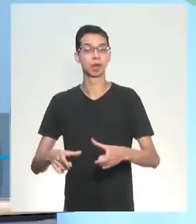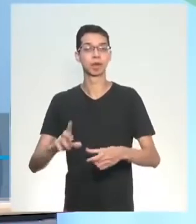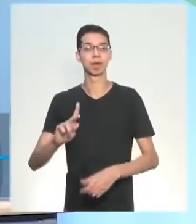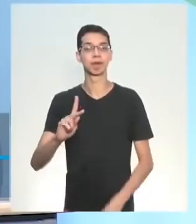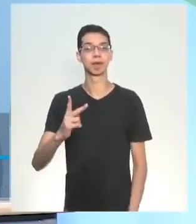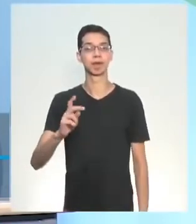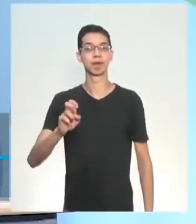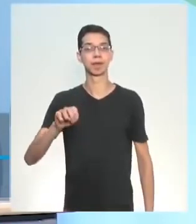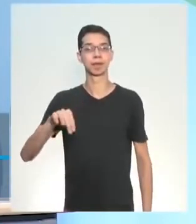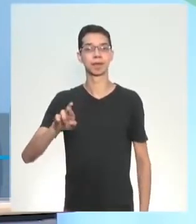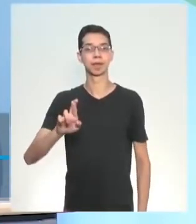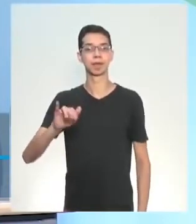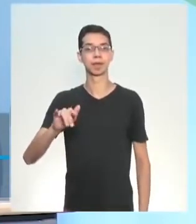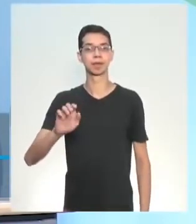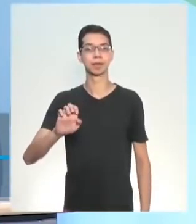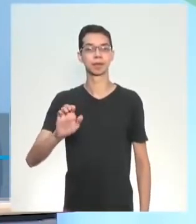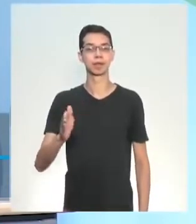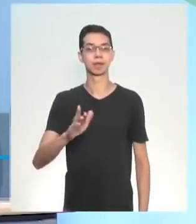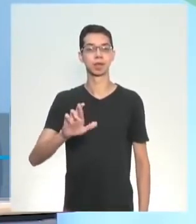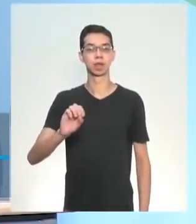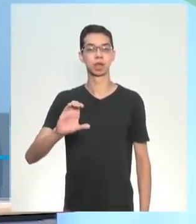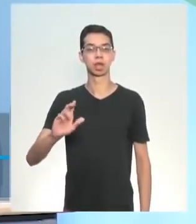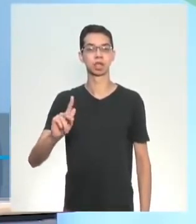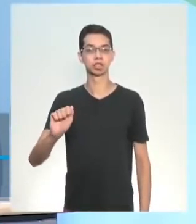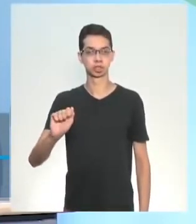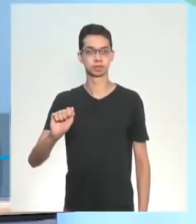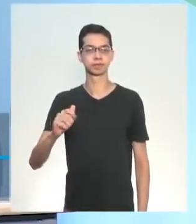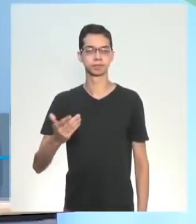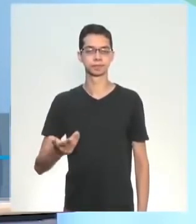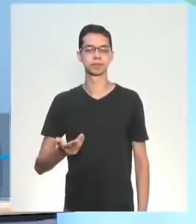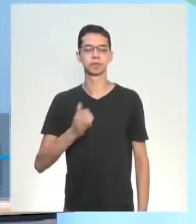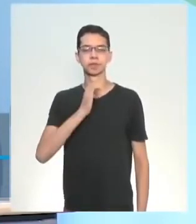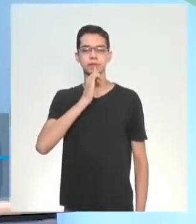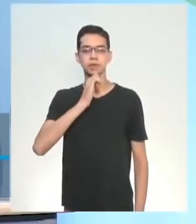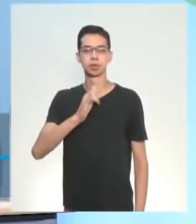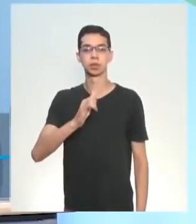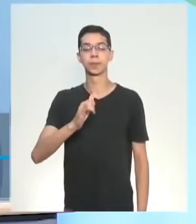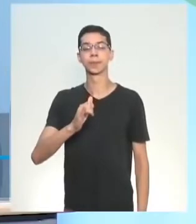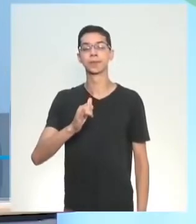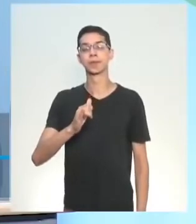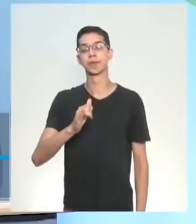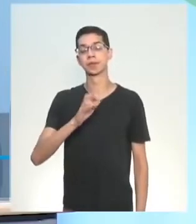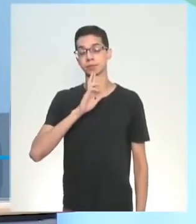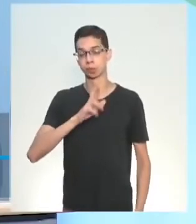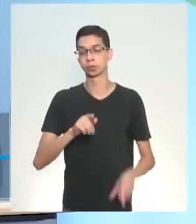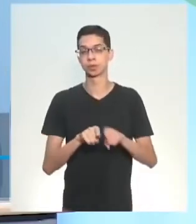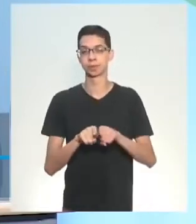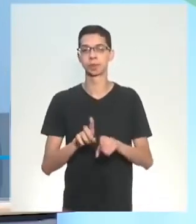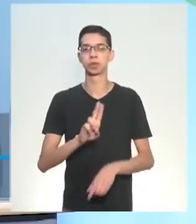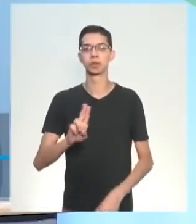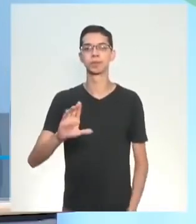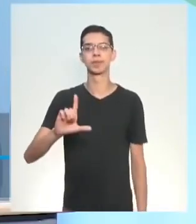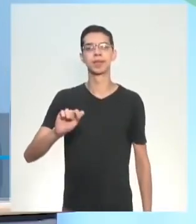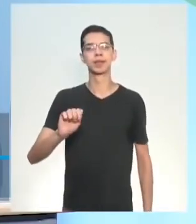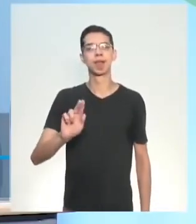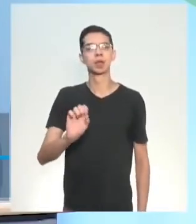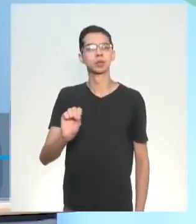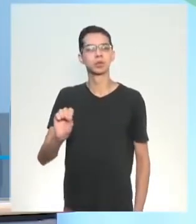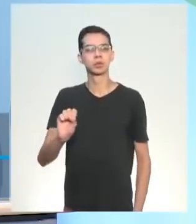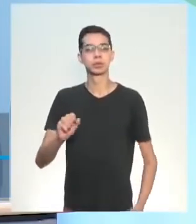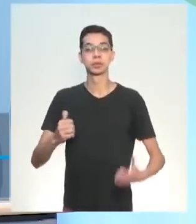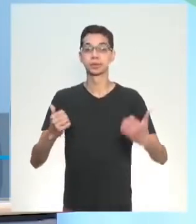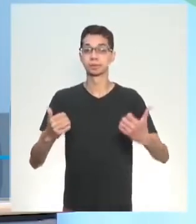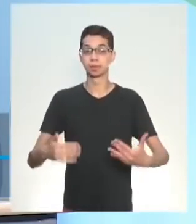um aquário é um ecossistema, do sétimo ano A e B. Klaus, da professora Rosimeire, disse: os peixes desovam